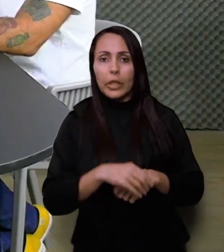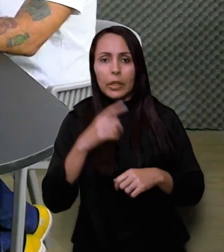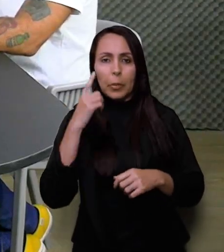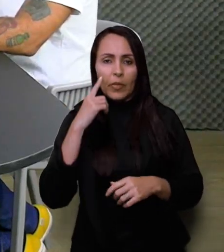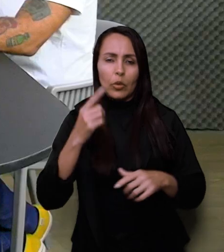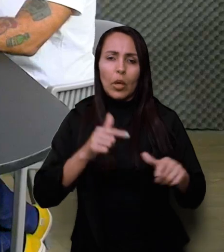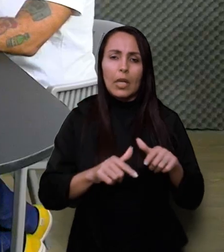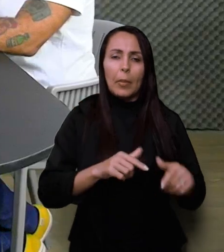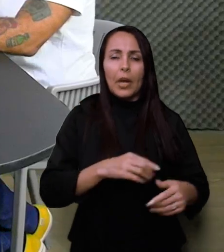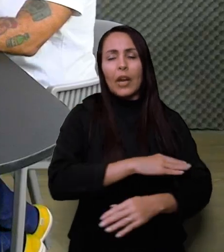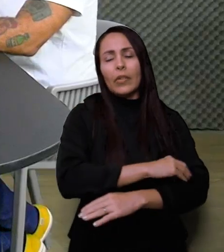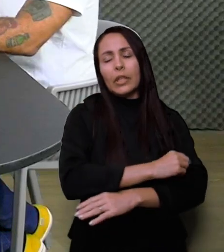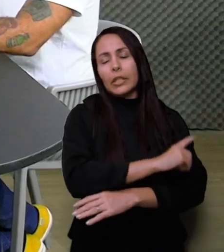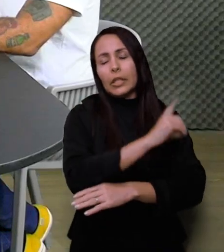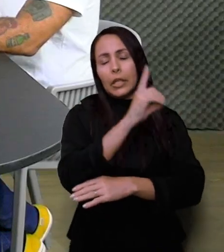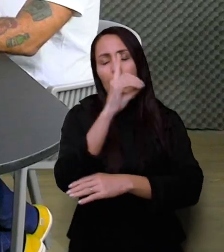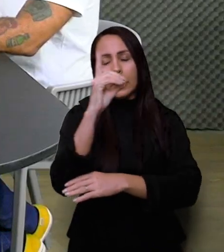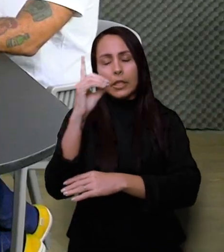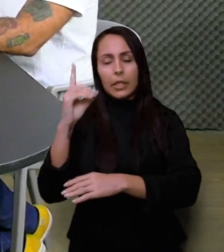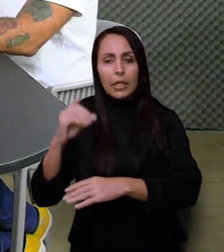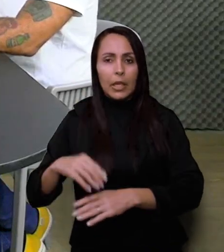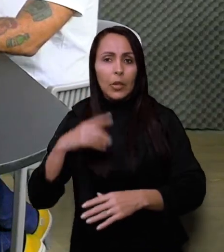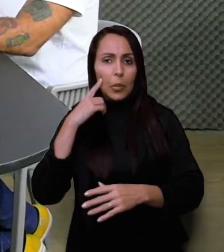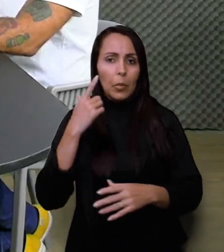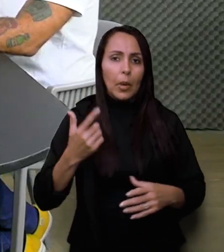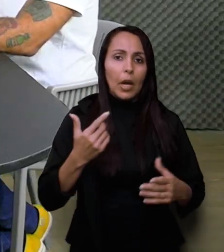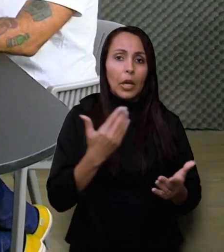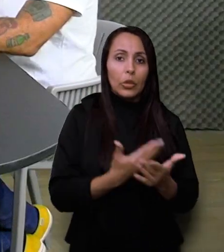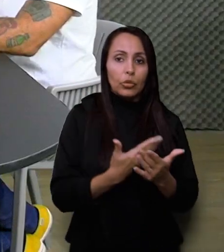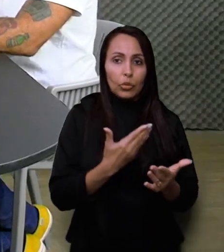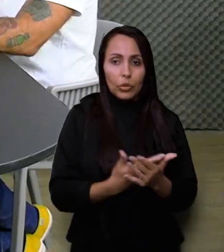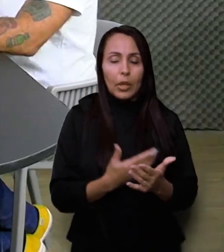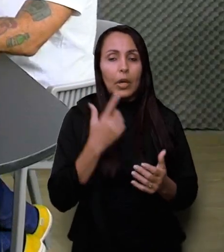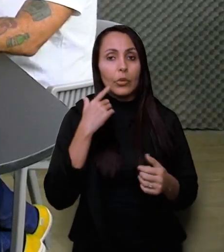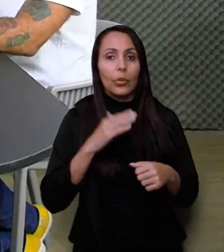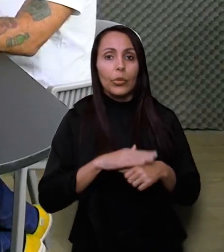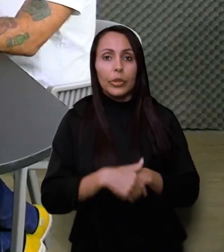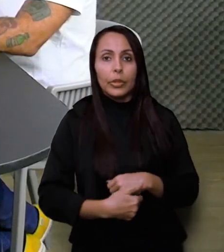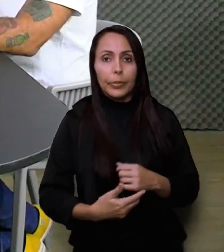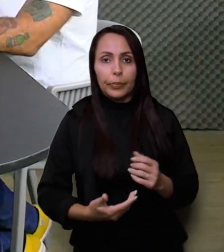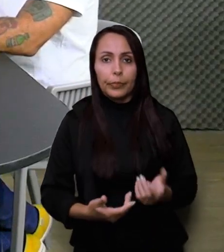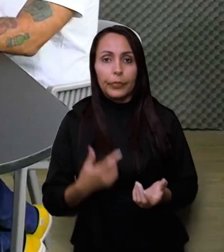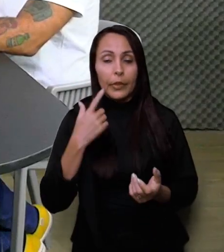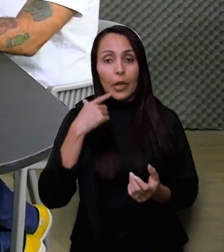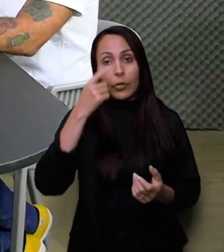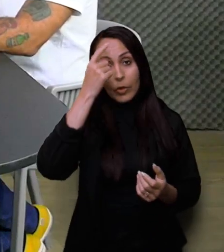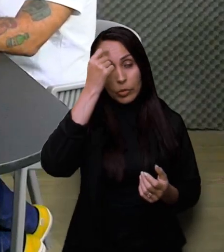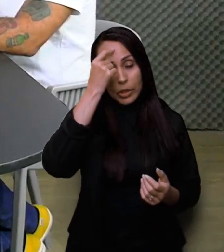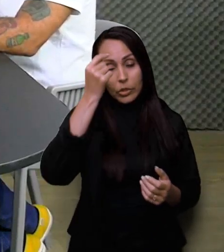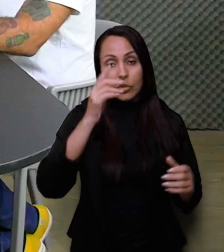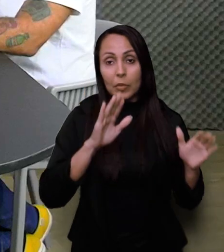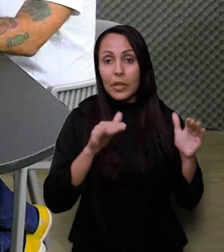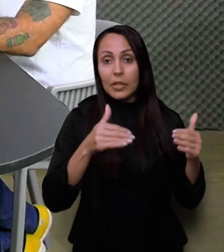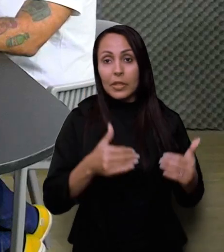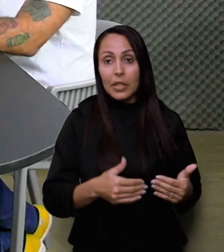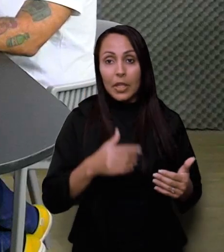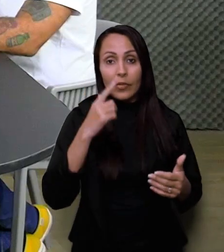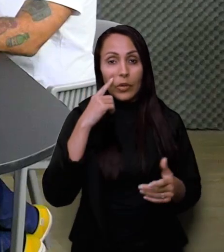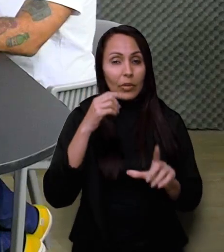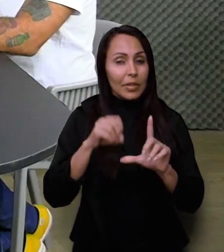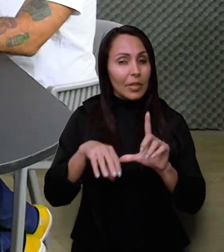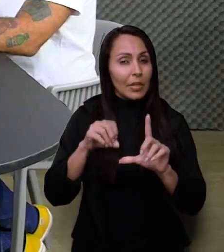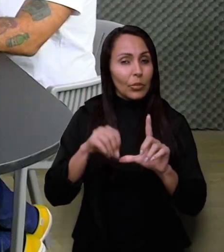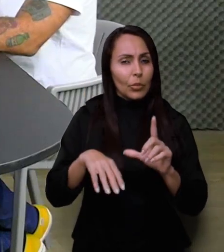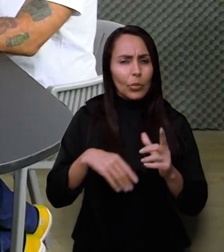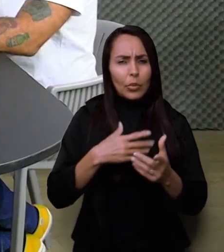dia inteiro para estudar à noite, para se tornarem professores e professoras, faculdades específicas de licenciatura, não é?